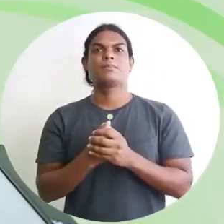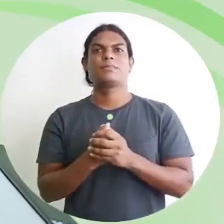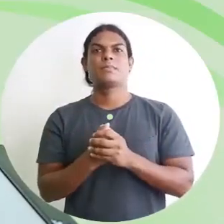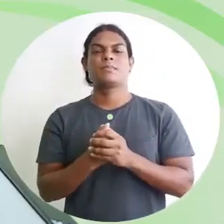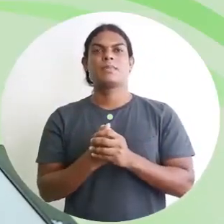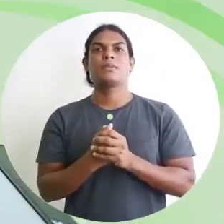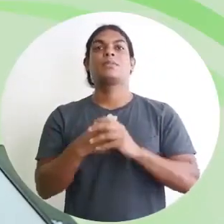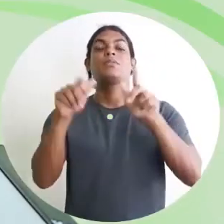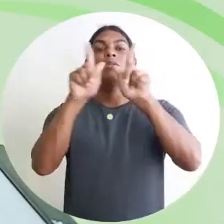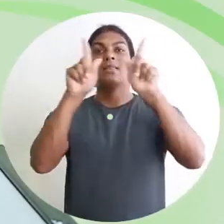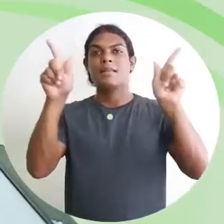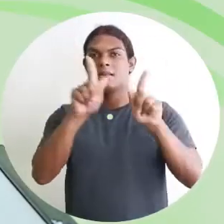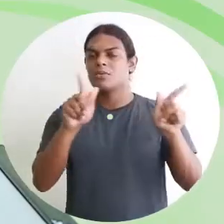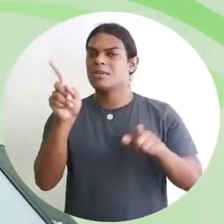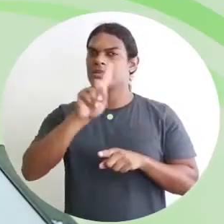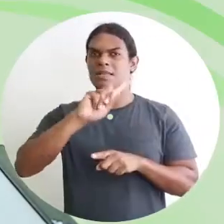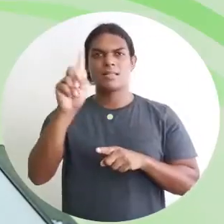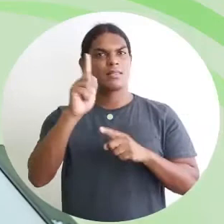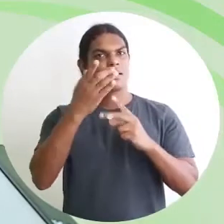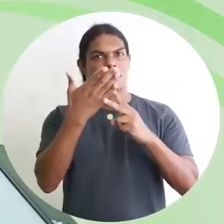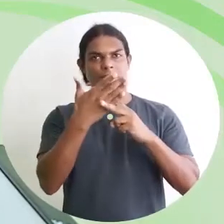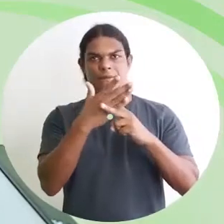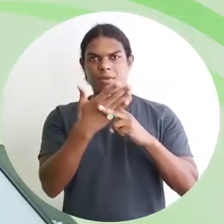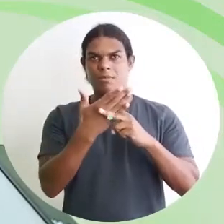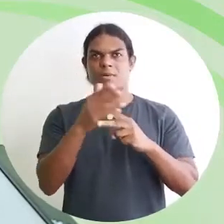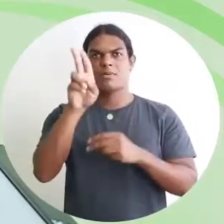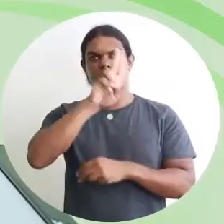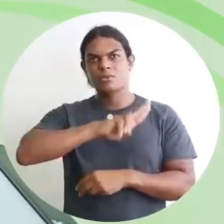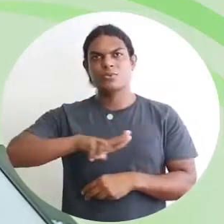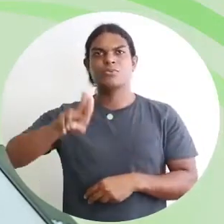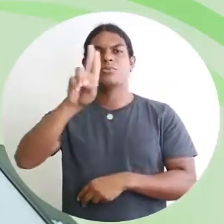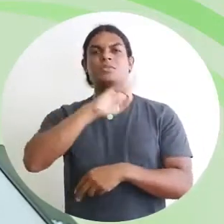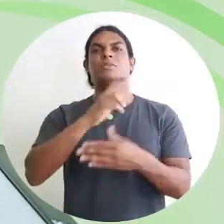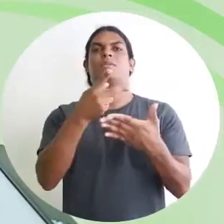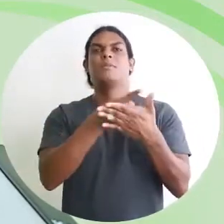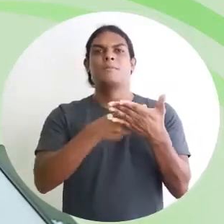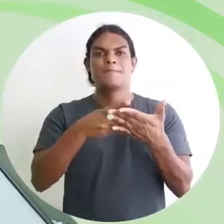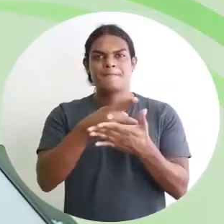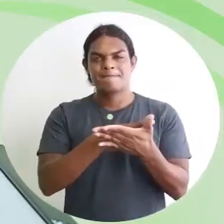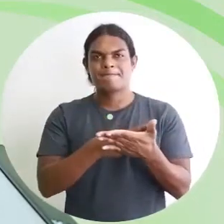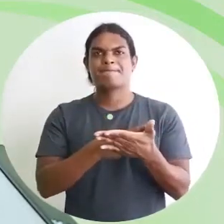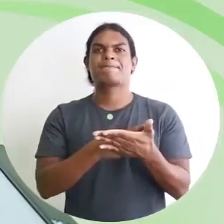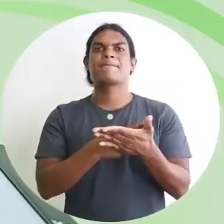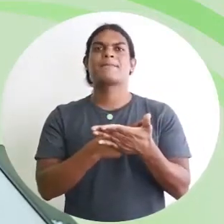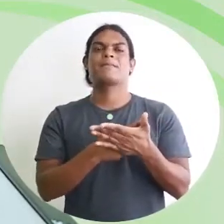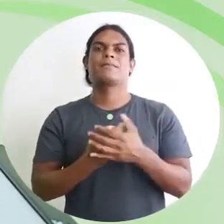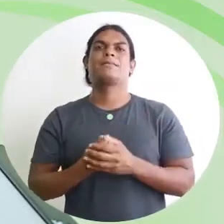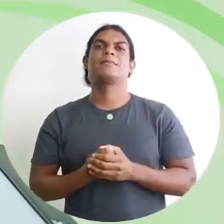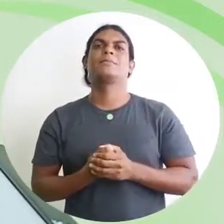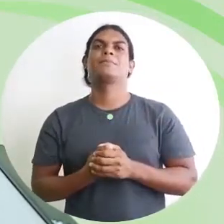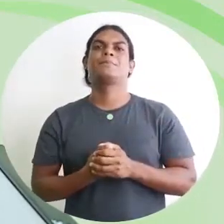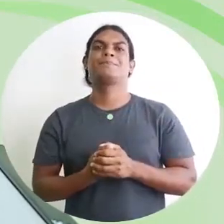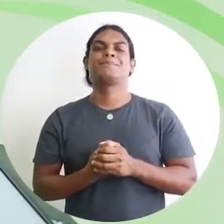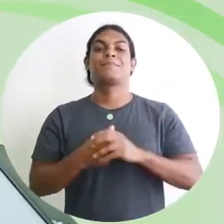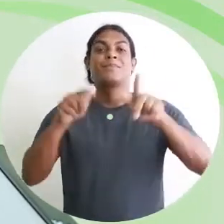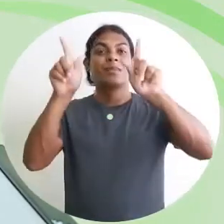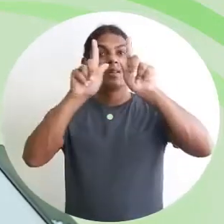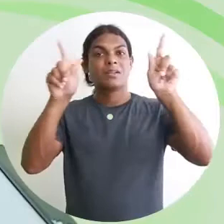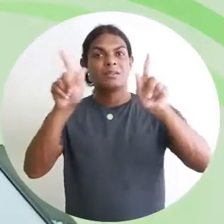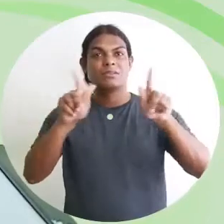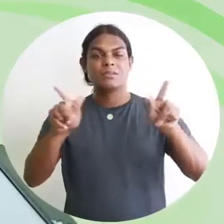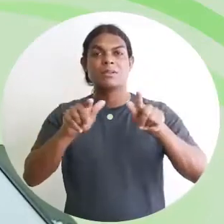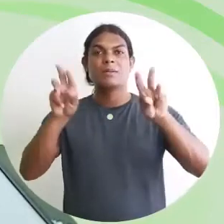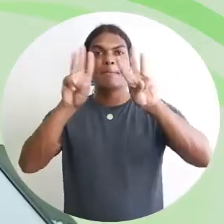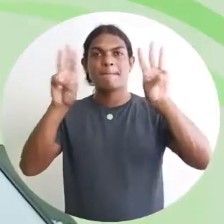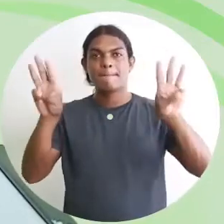Então, na linguagem não verbal, a gente se utiliza de imagens, figuras, desenhos,